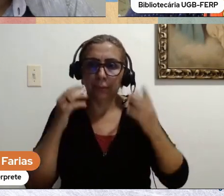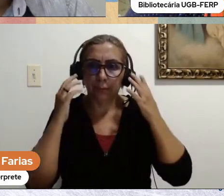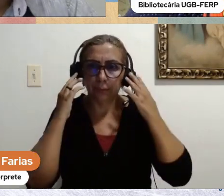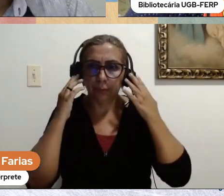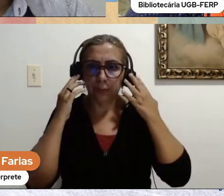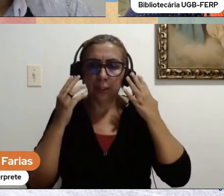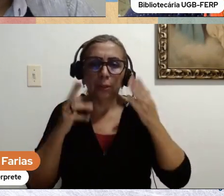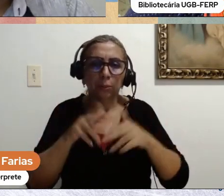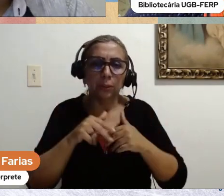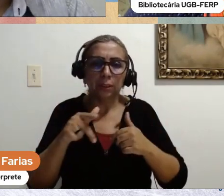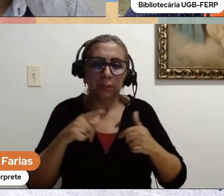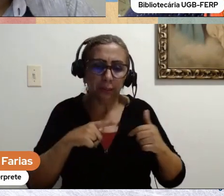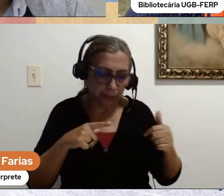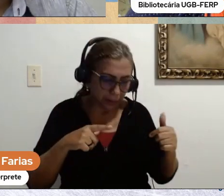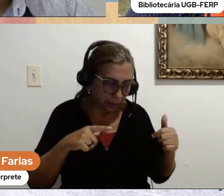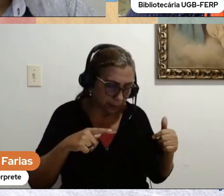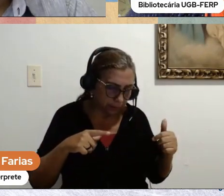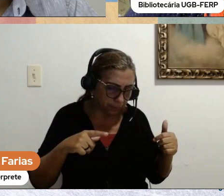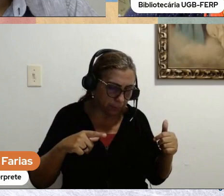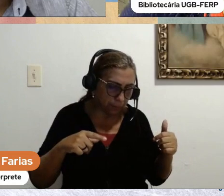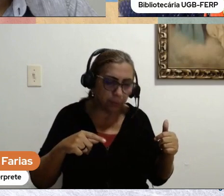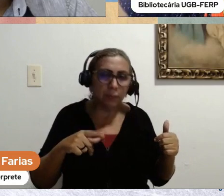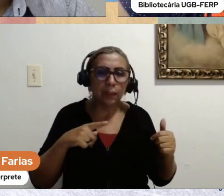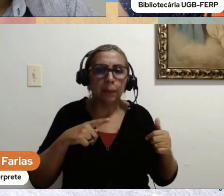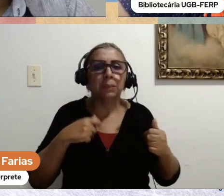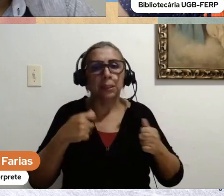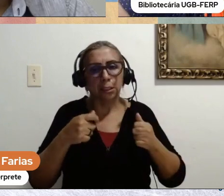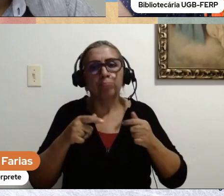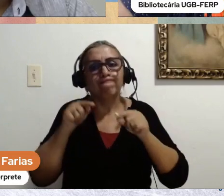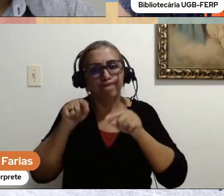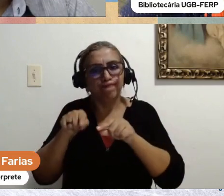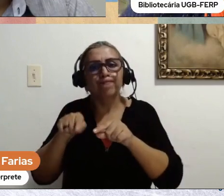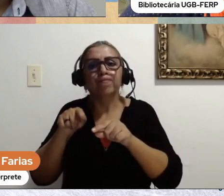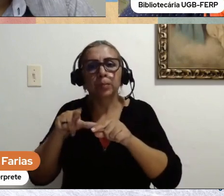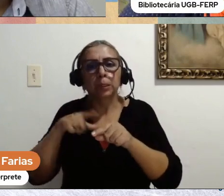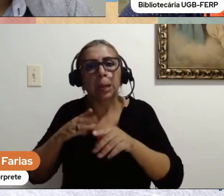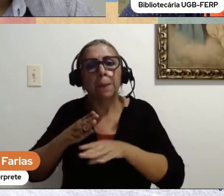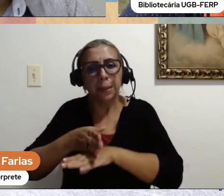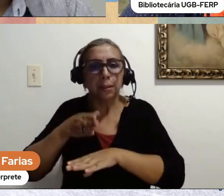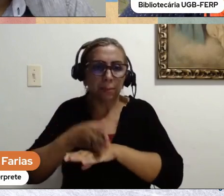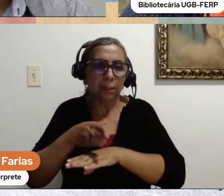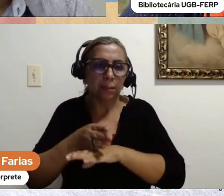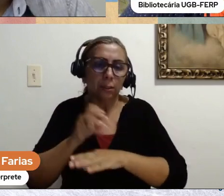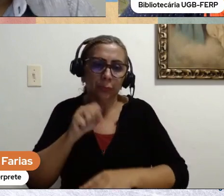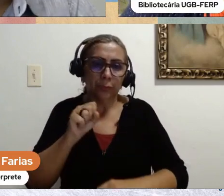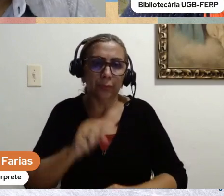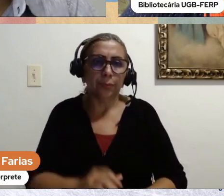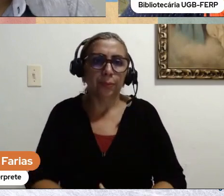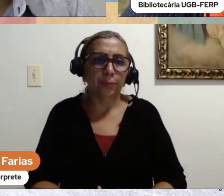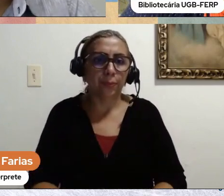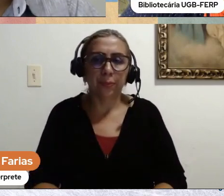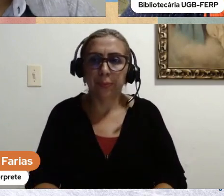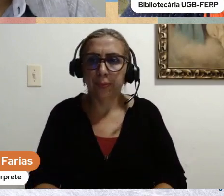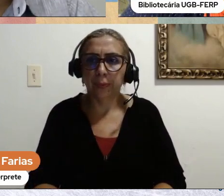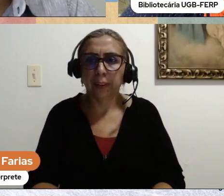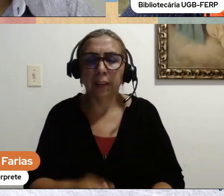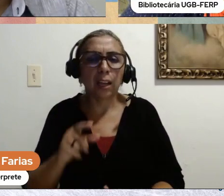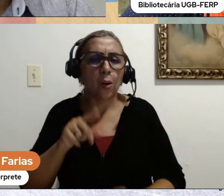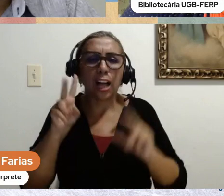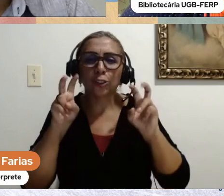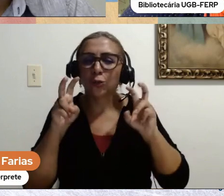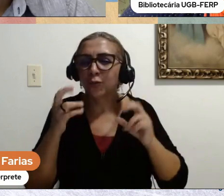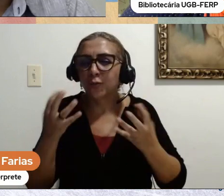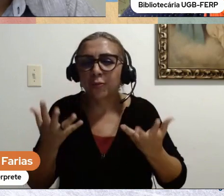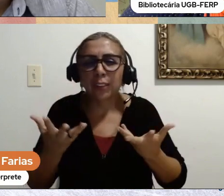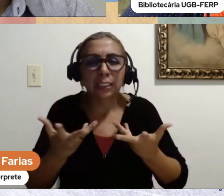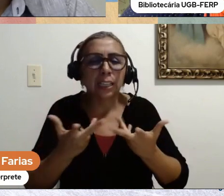isso, ele tem que ser contemplado, ele tá participando. É um assunto, assim, fantástico